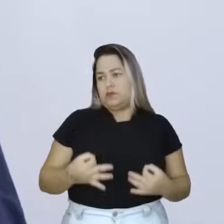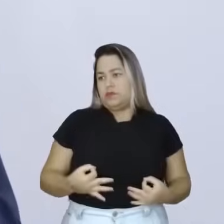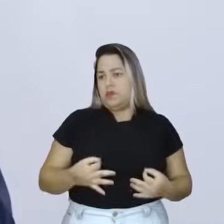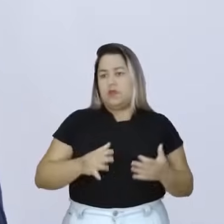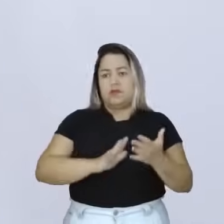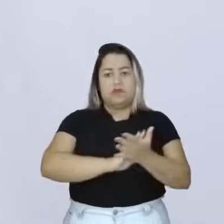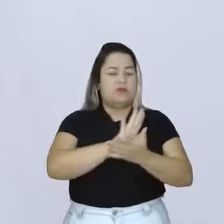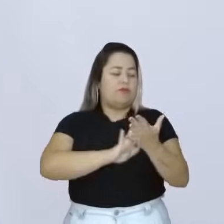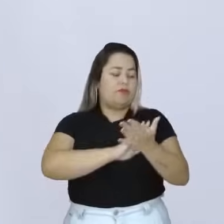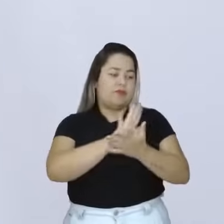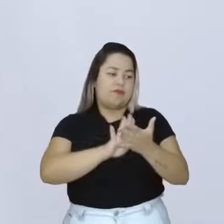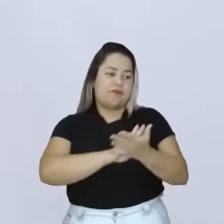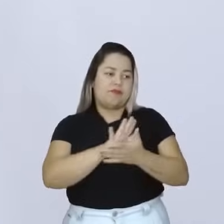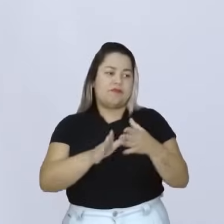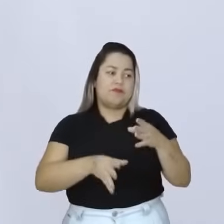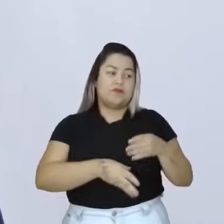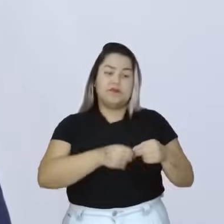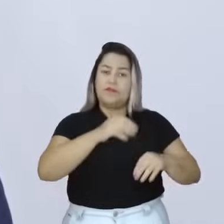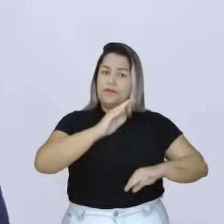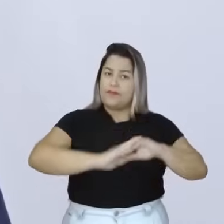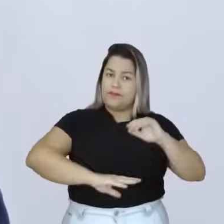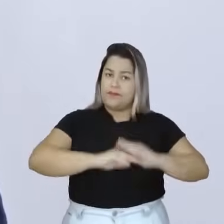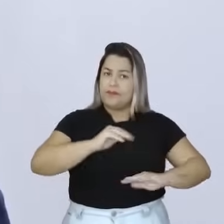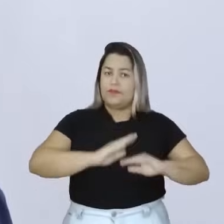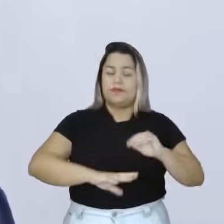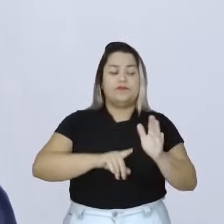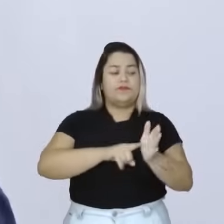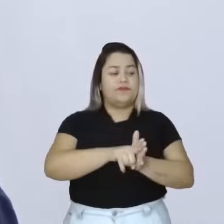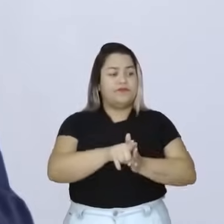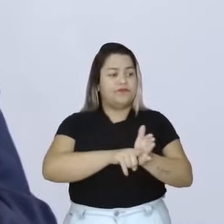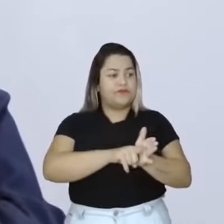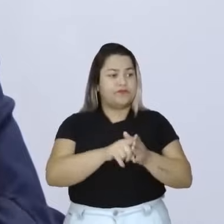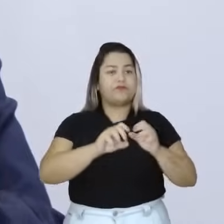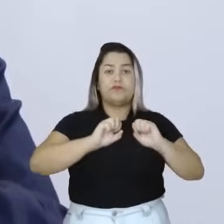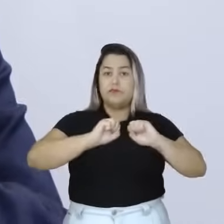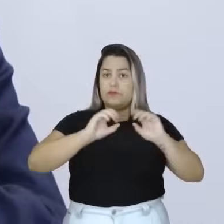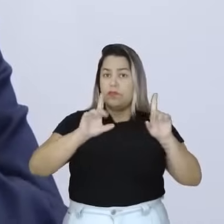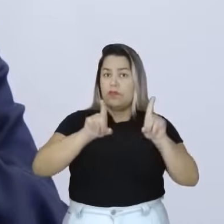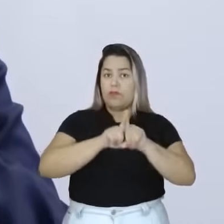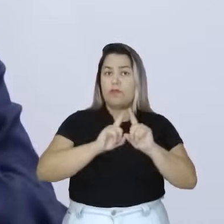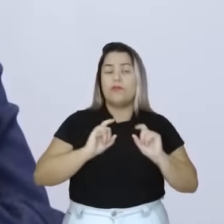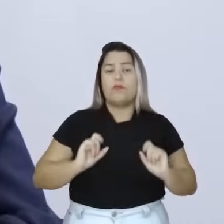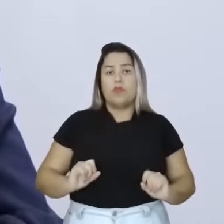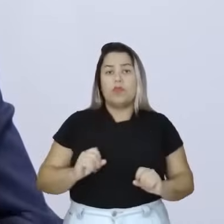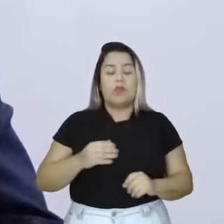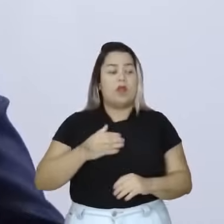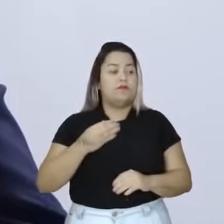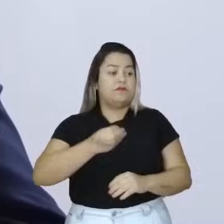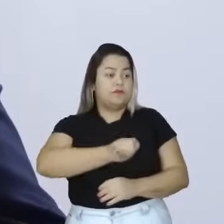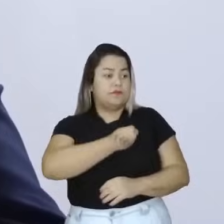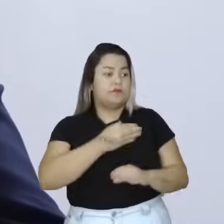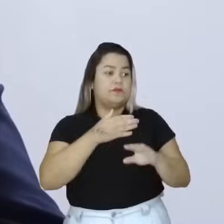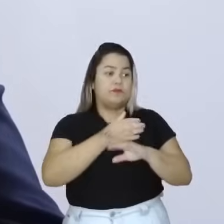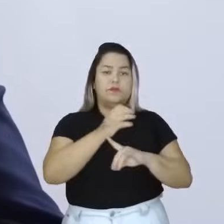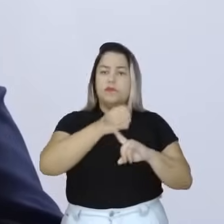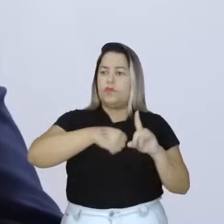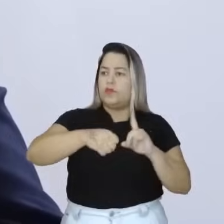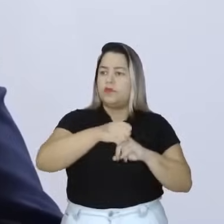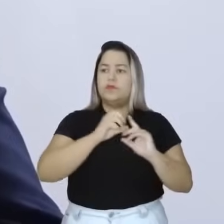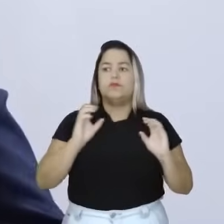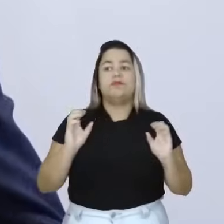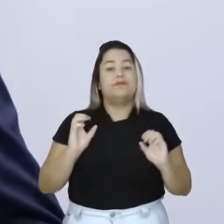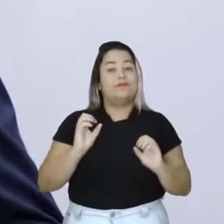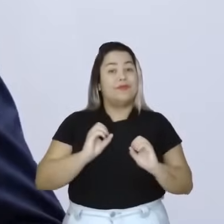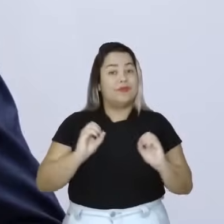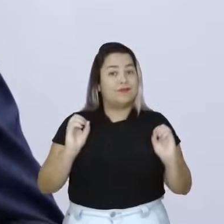nenhuma aplicação prática do ponto de vista do planejamento clássico. Do ponto de vista da participação social, zero. Não teve